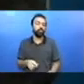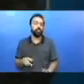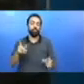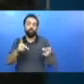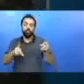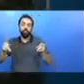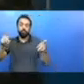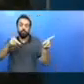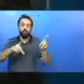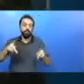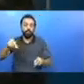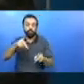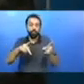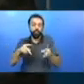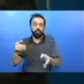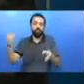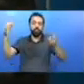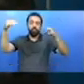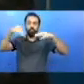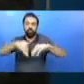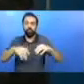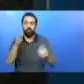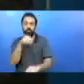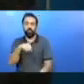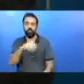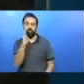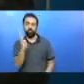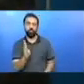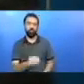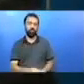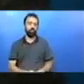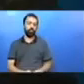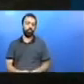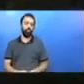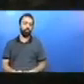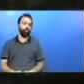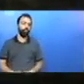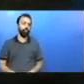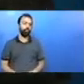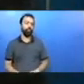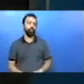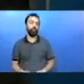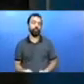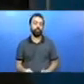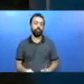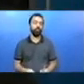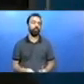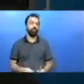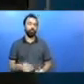povos que vieram para o Brasil e formaram a nossa nação. Vocês se lembram? Os indígenas, os europeus e os africanos? Olhem só. E em muitas